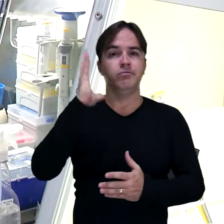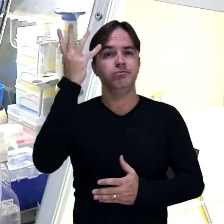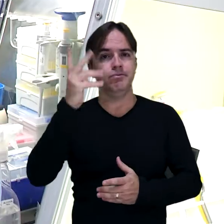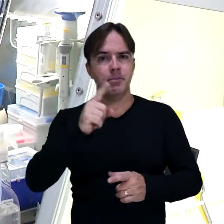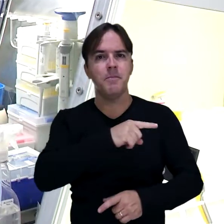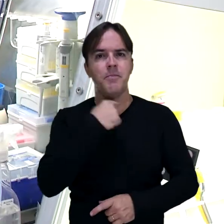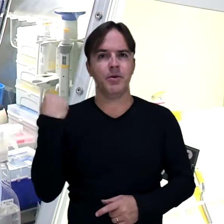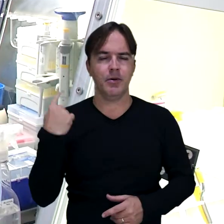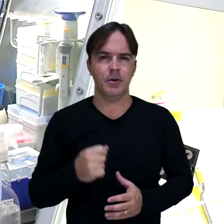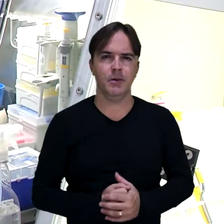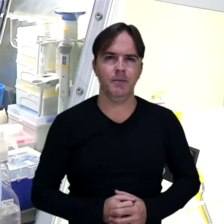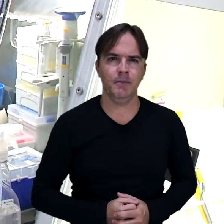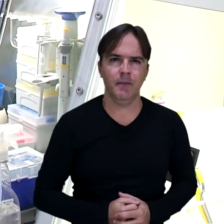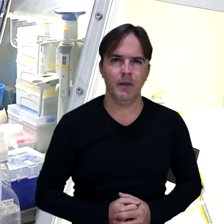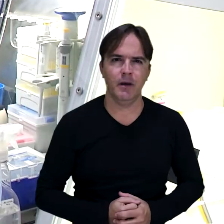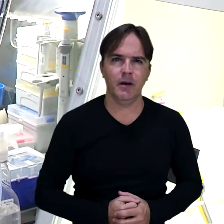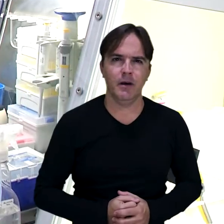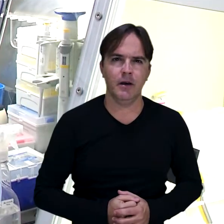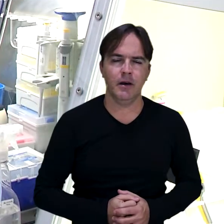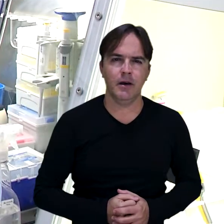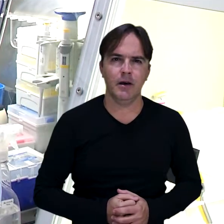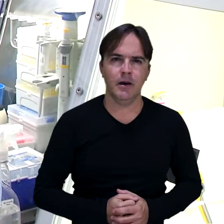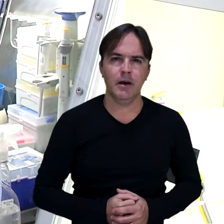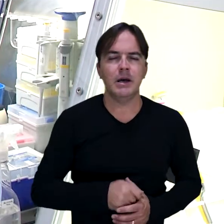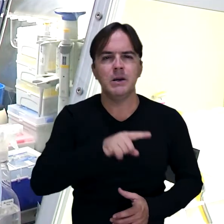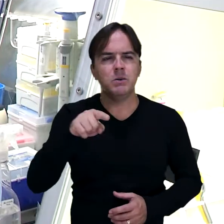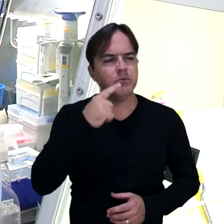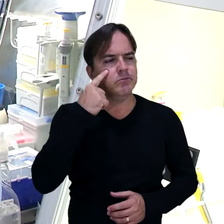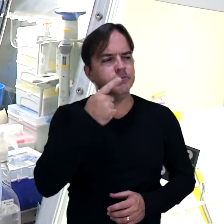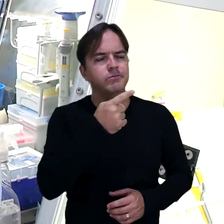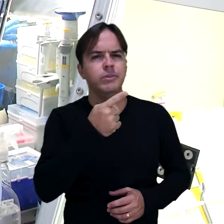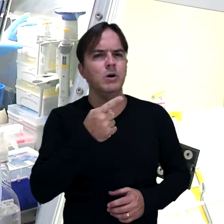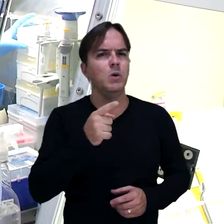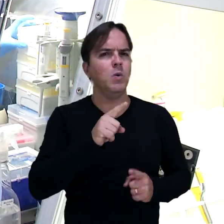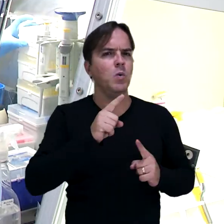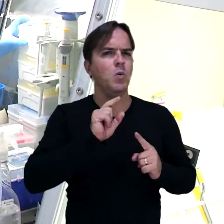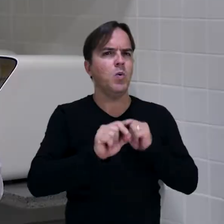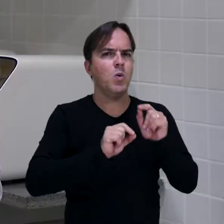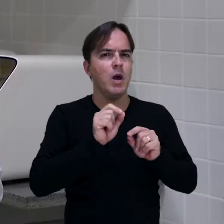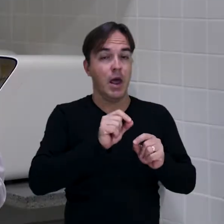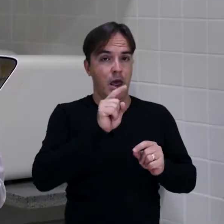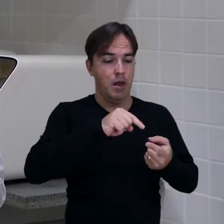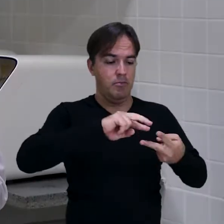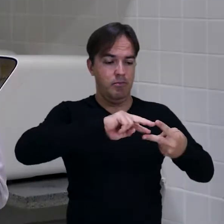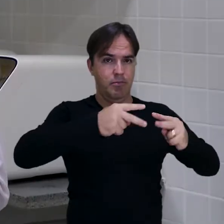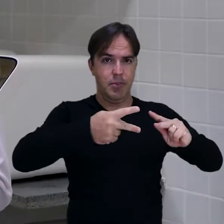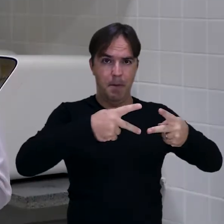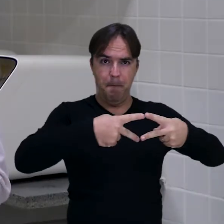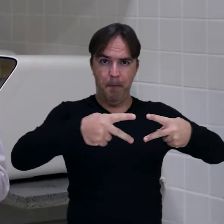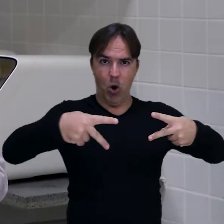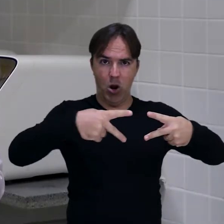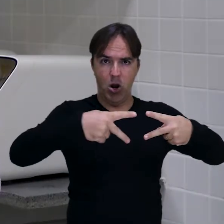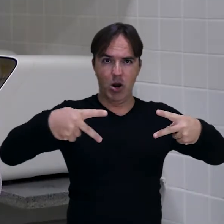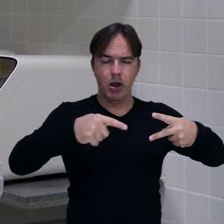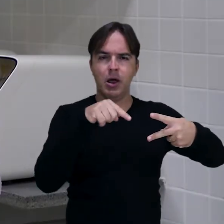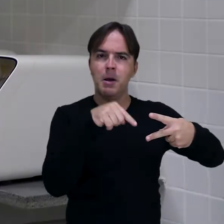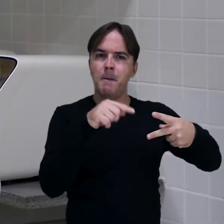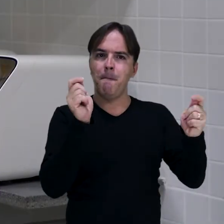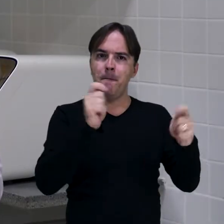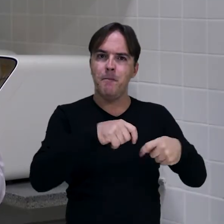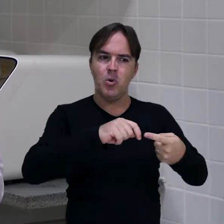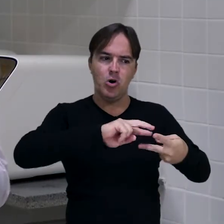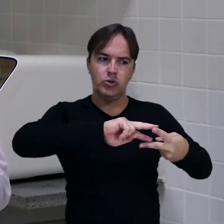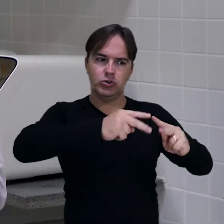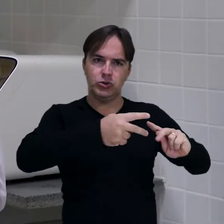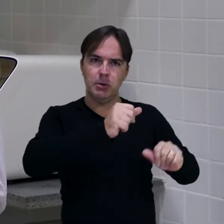Nossa hipótese é que o TMPRSS2, a autoexpressão dele esteja